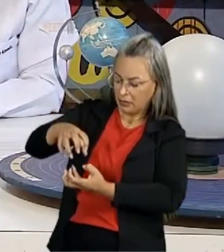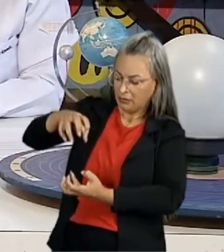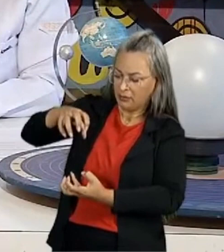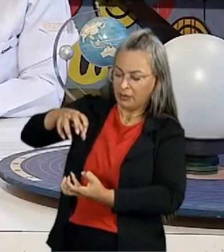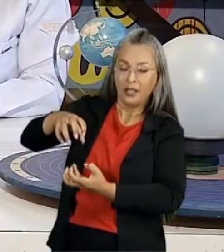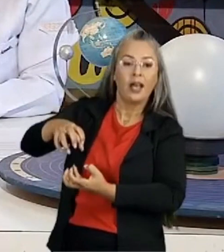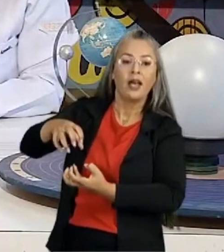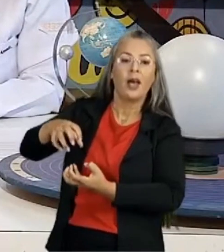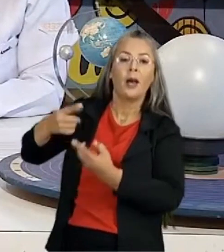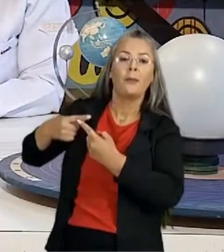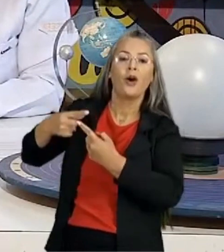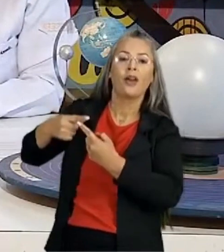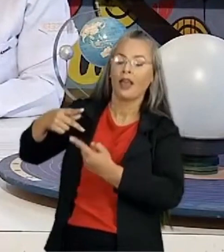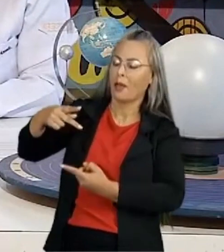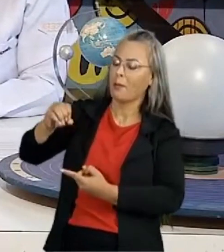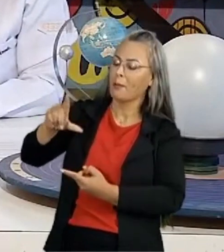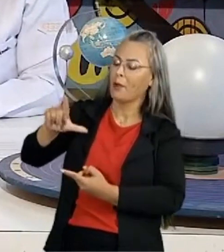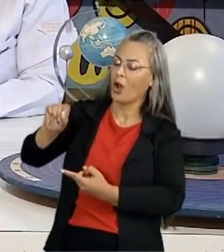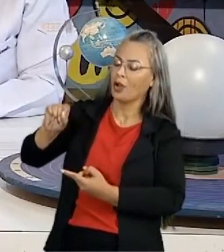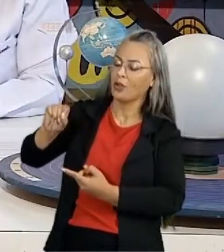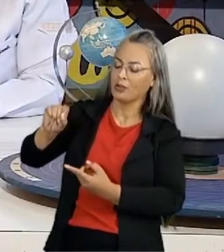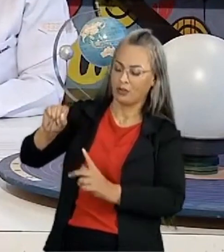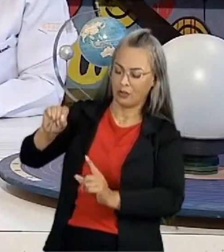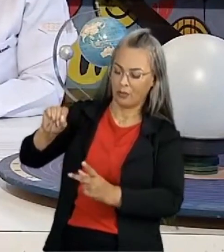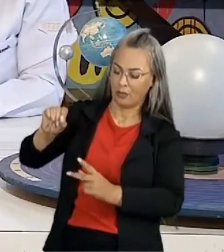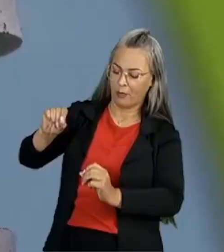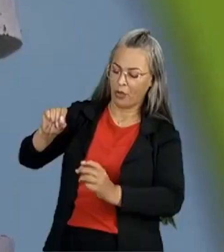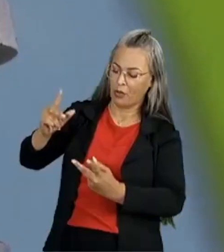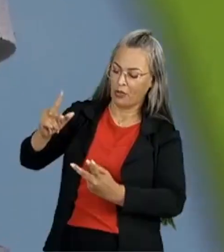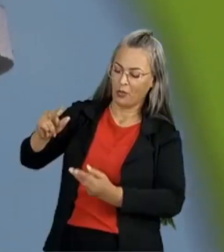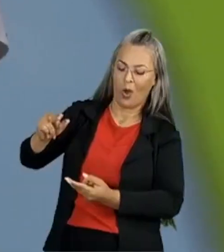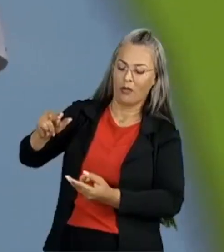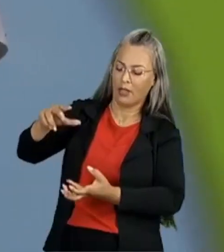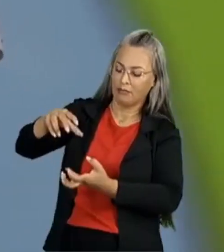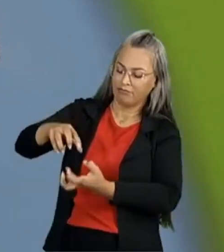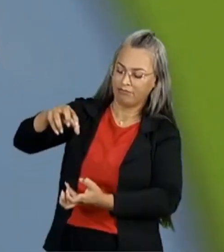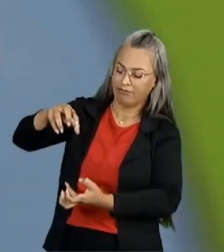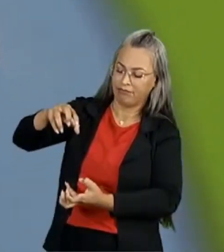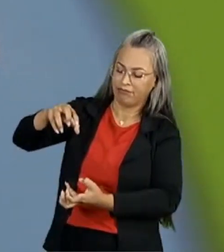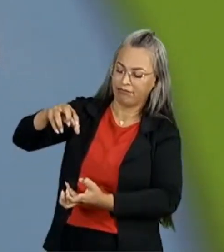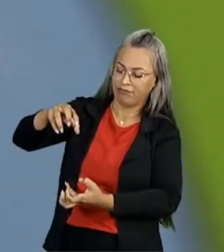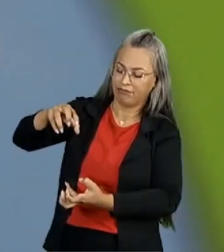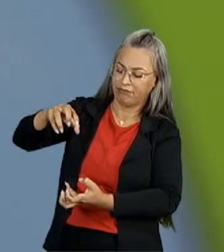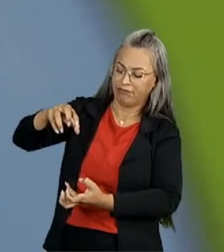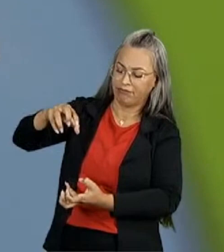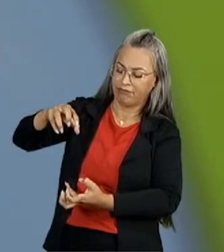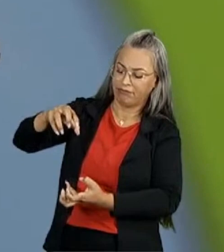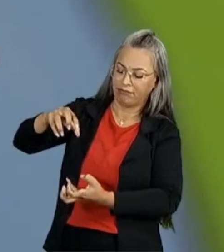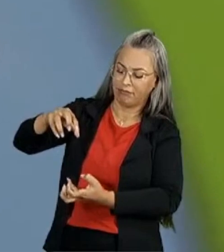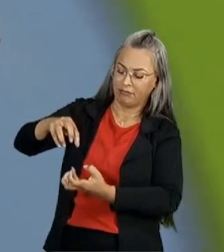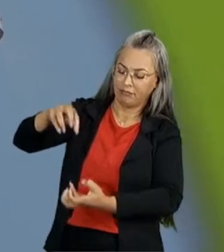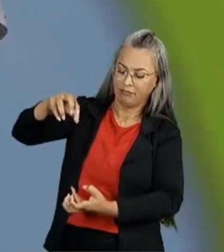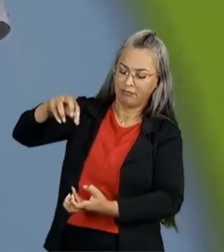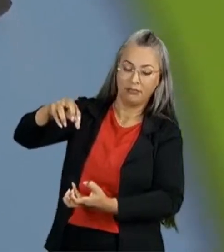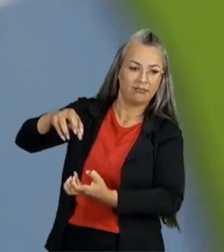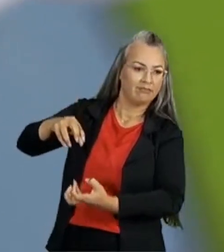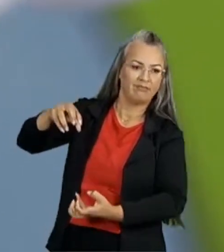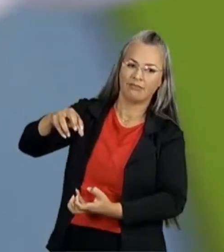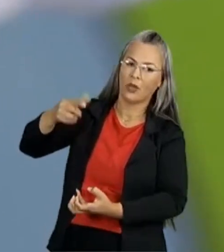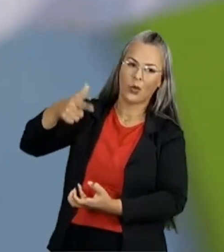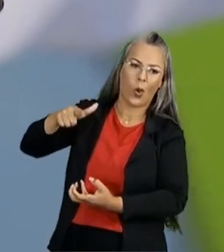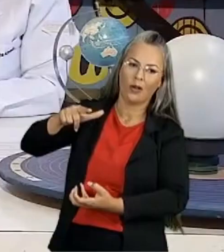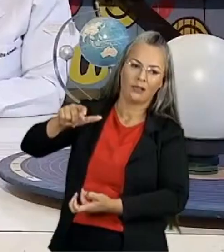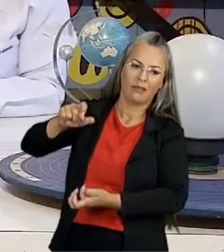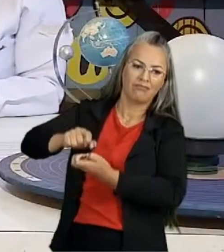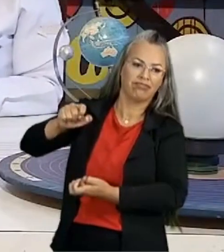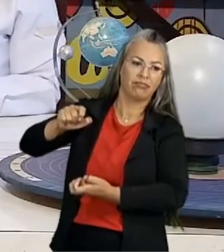aqui são iguais. Ah, o de cima e o de baixo. Então pronto, você acabou de falar a sua resposta. Sim. Então, peraí, deixa eu fazer mais